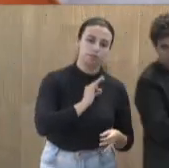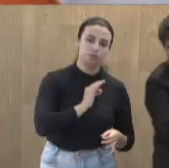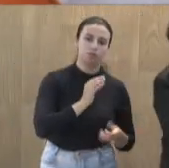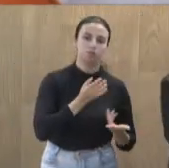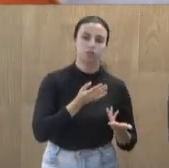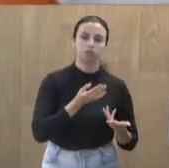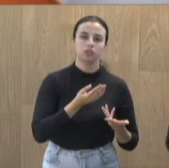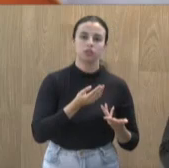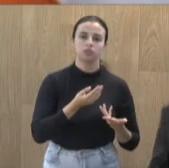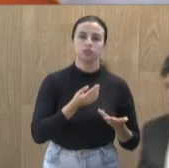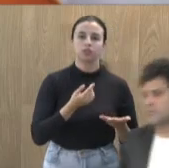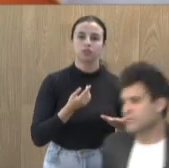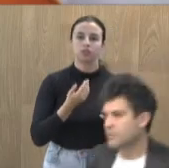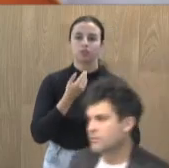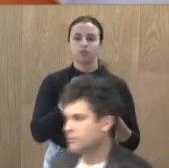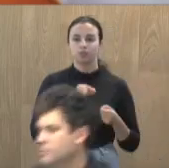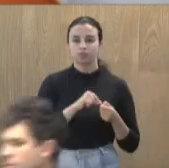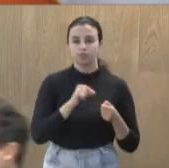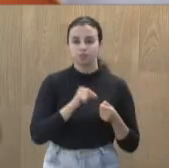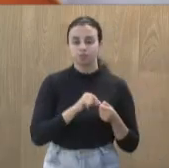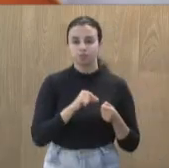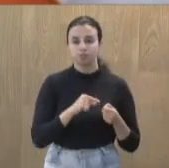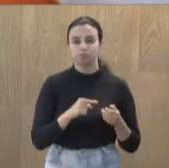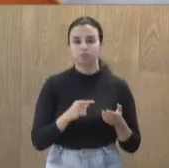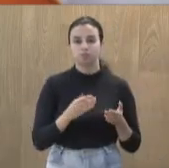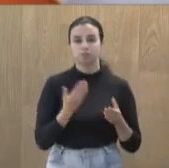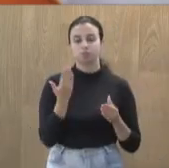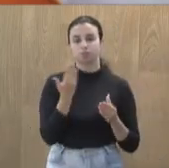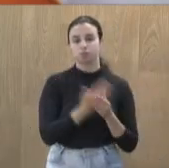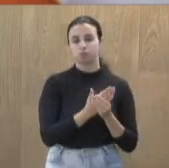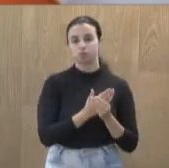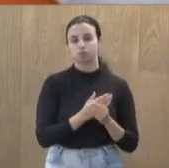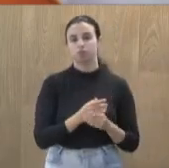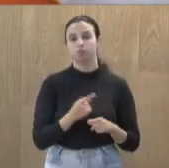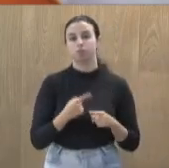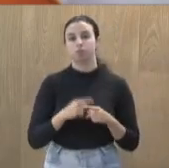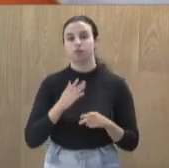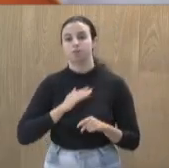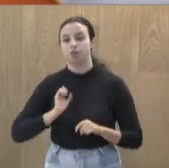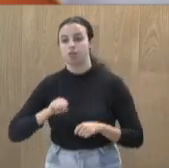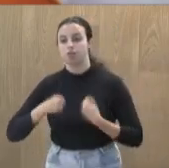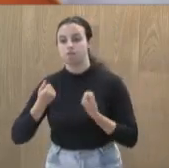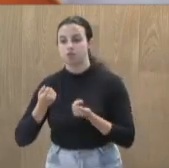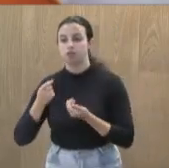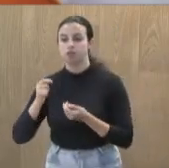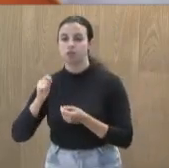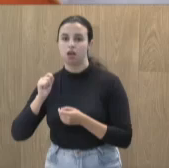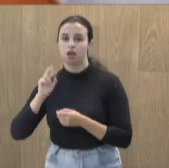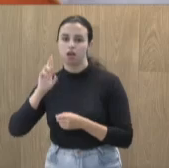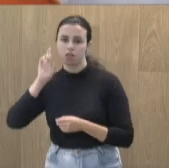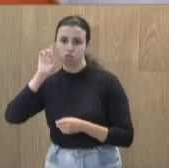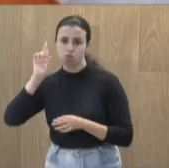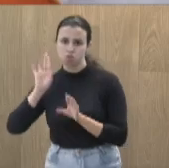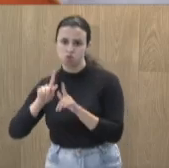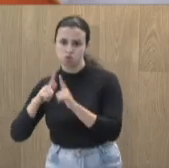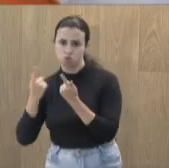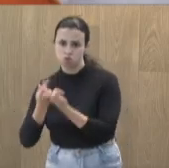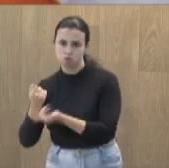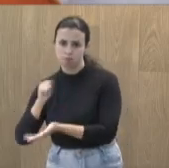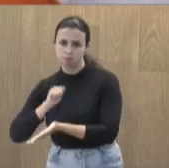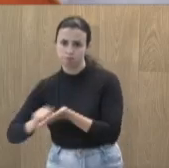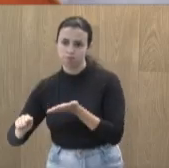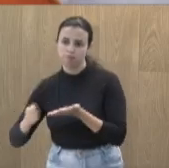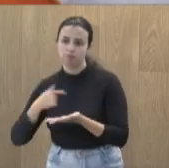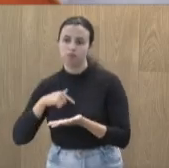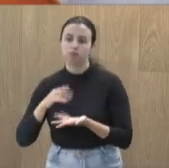fui apagado a minha defesa pela administradora do grupo. Fui na Polícia Civil,